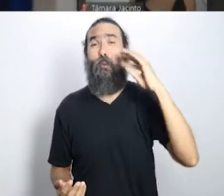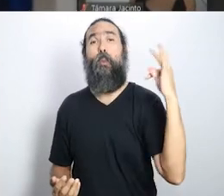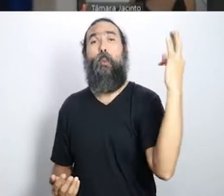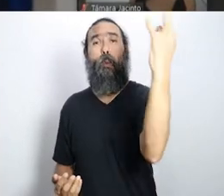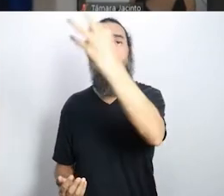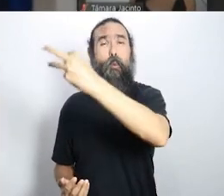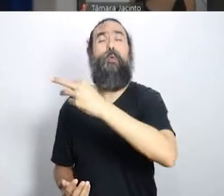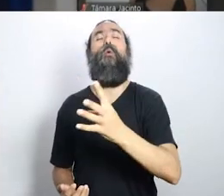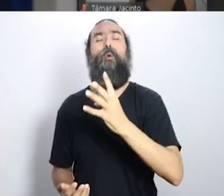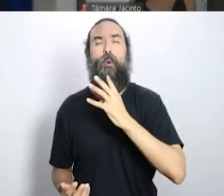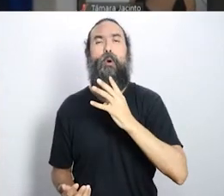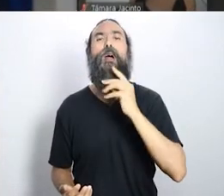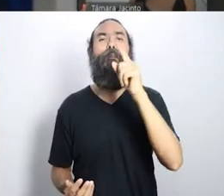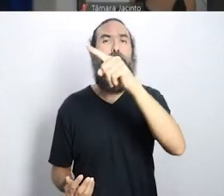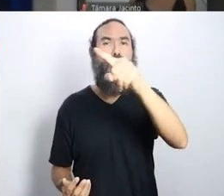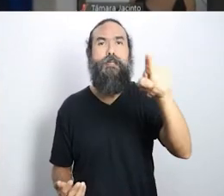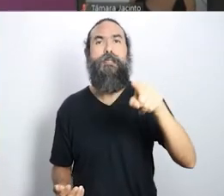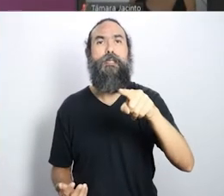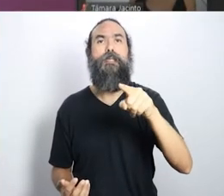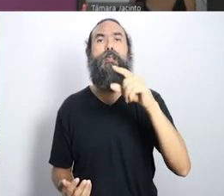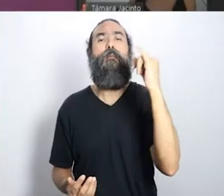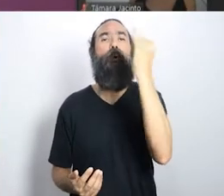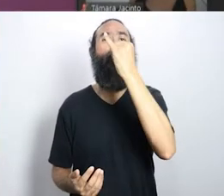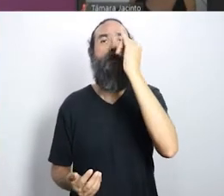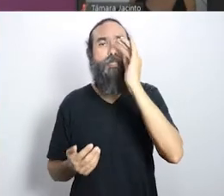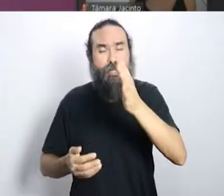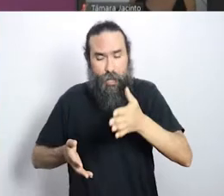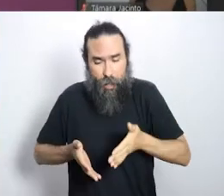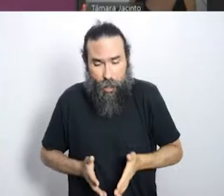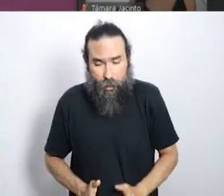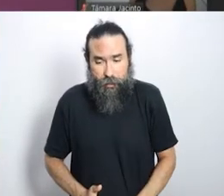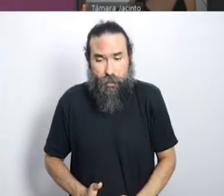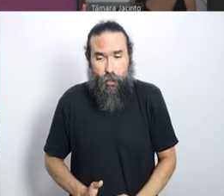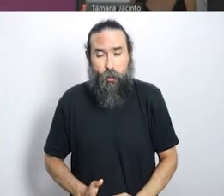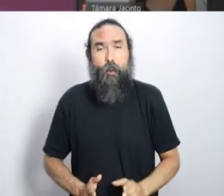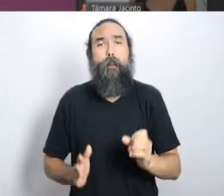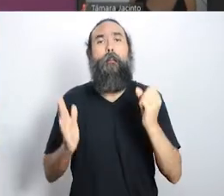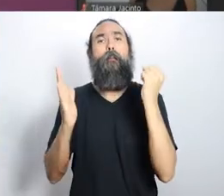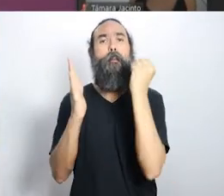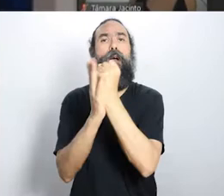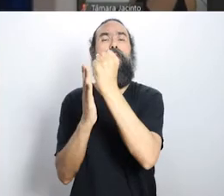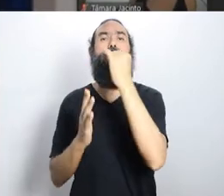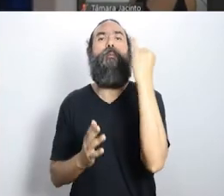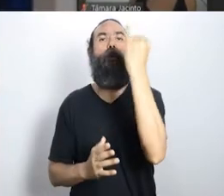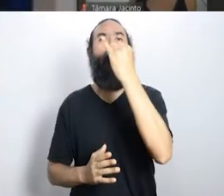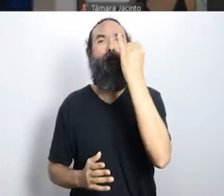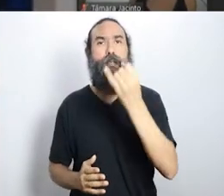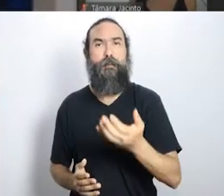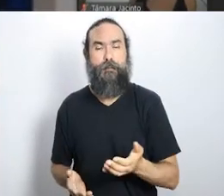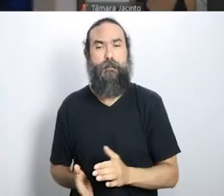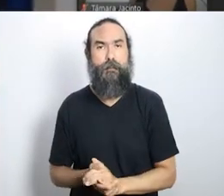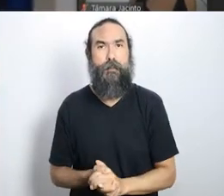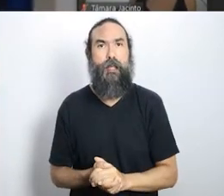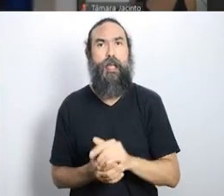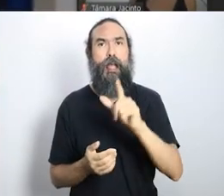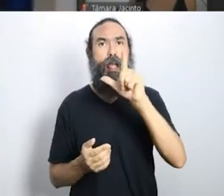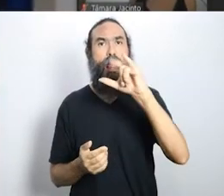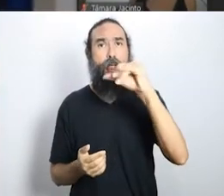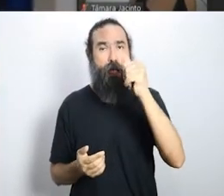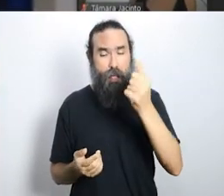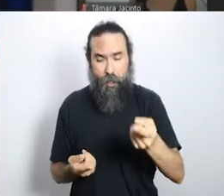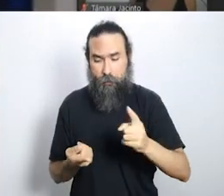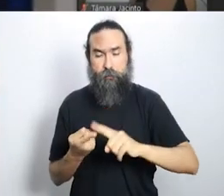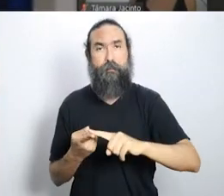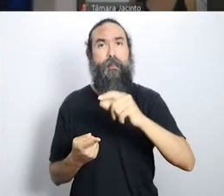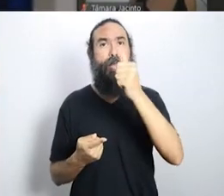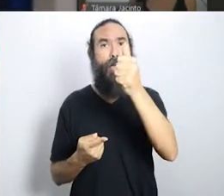patrimônio. Não é isso? Obrigado. Então, Lita Maracá, Assis Calisto, Severina Baracho,